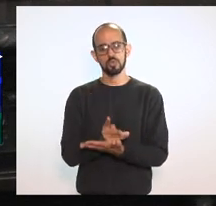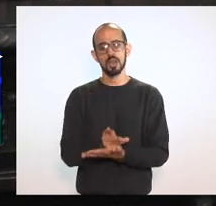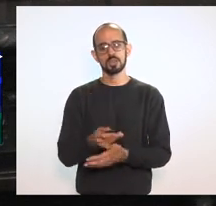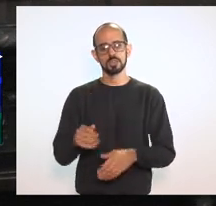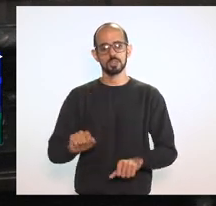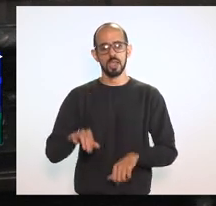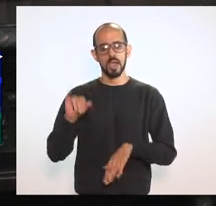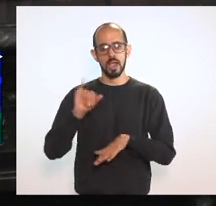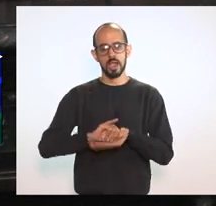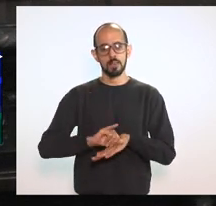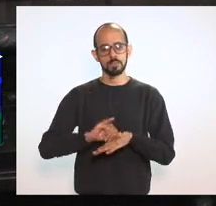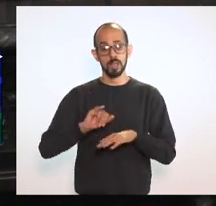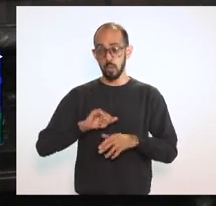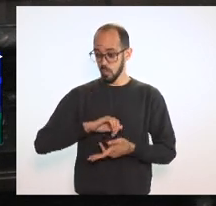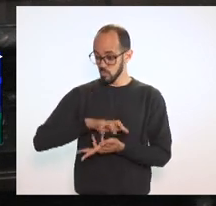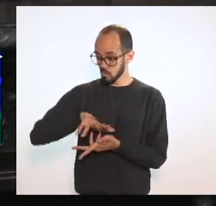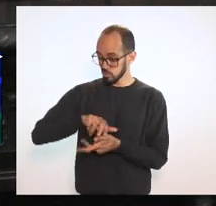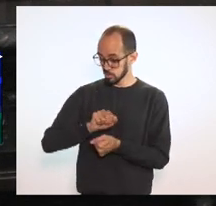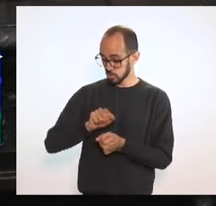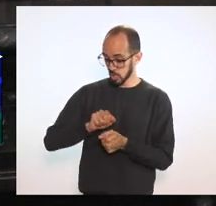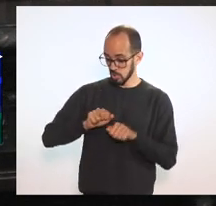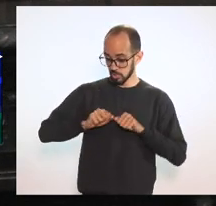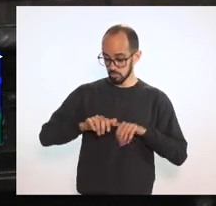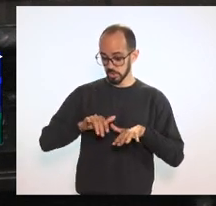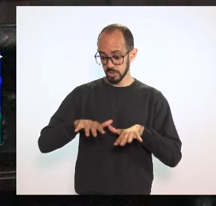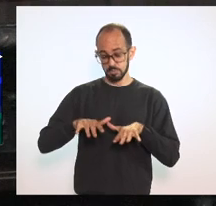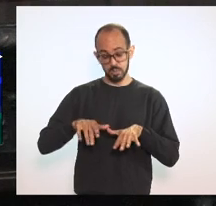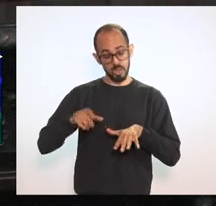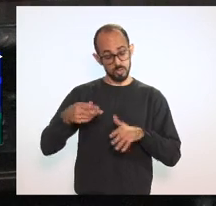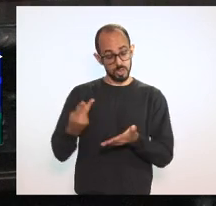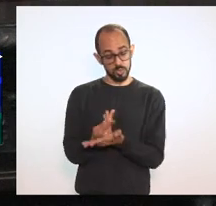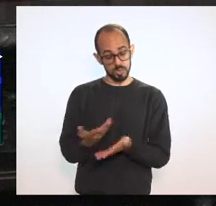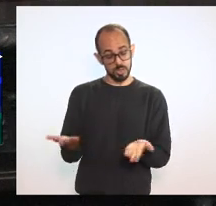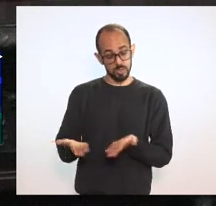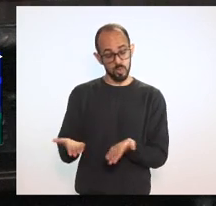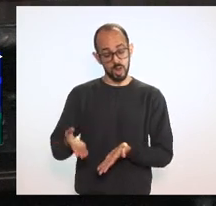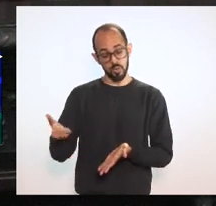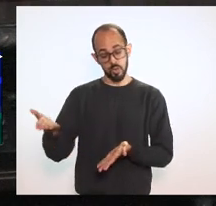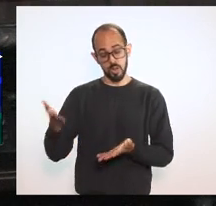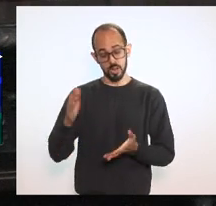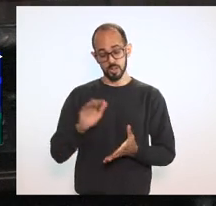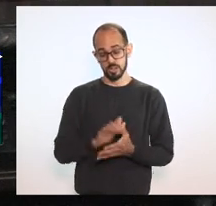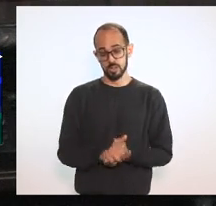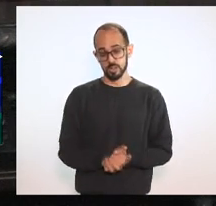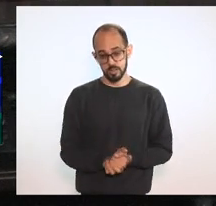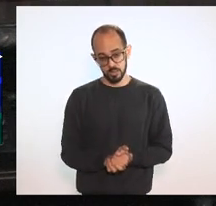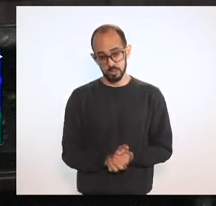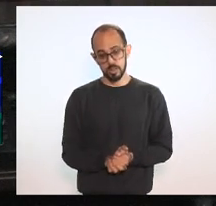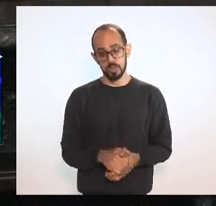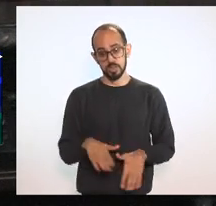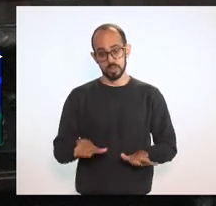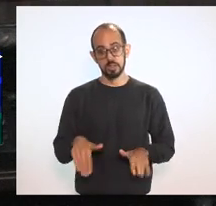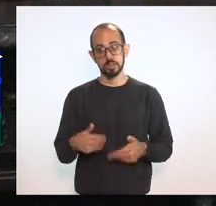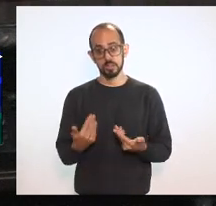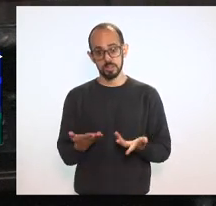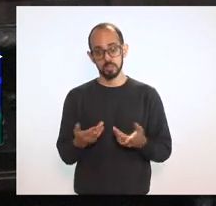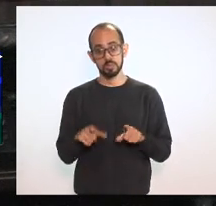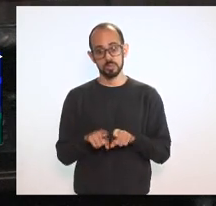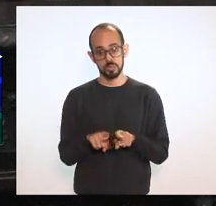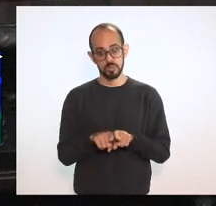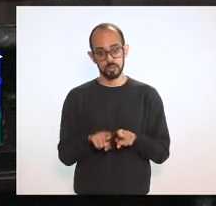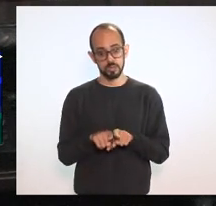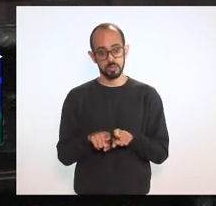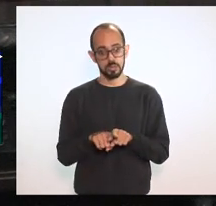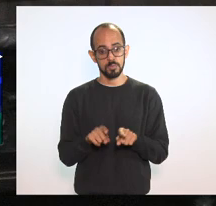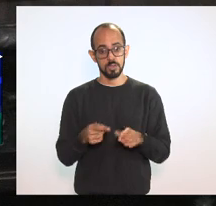mundial da pandemia e segurar as mortes no Rio de Janeiro e entre outras iniciativas a iniciativa tomada hoje com nós na